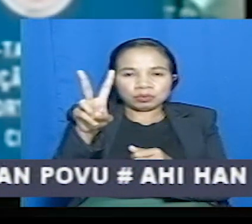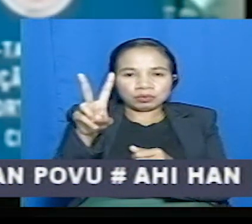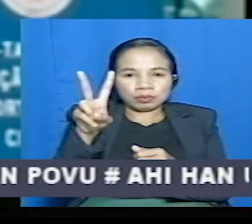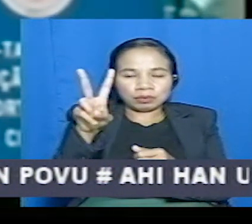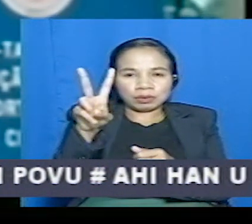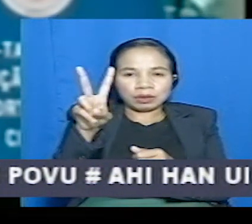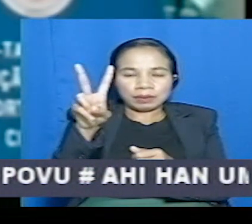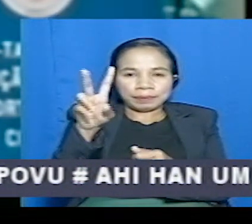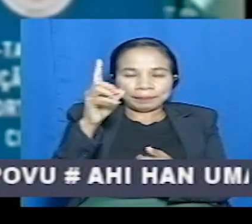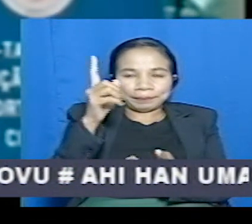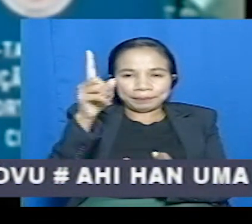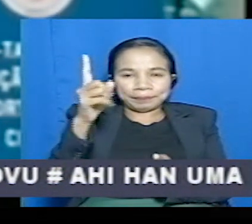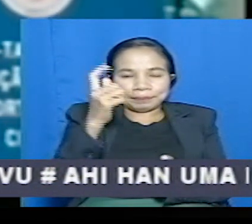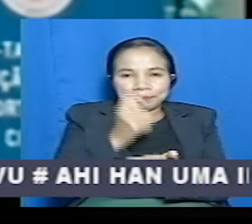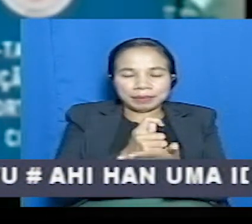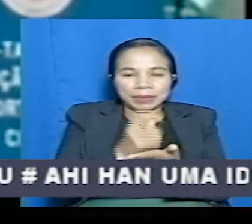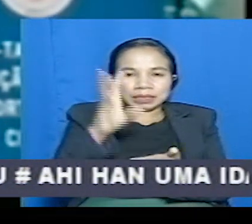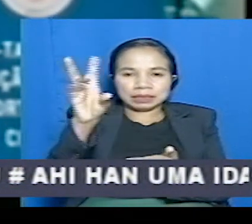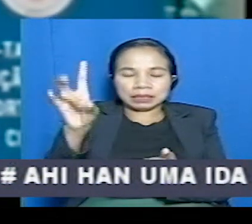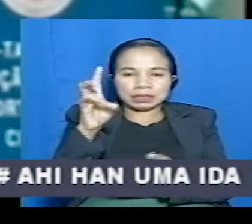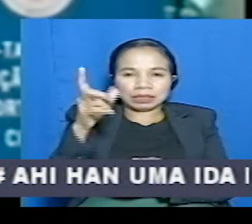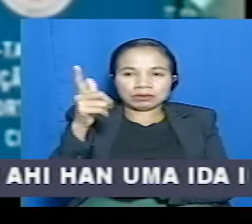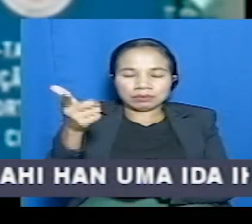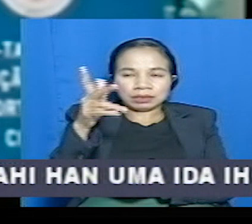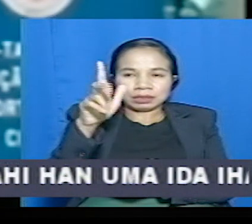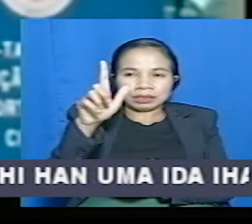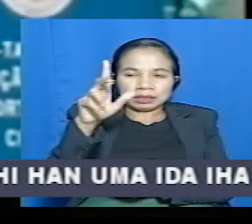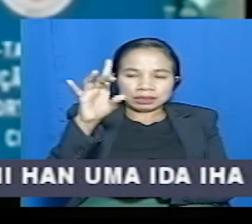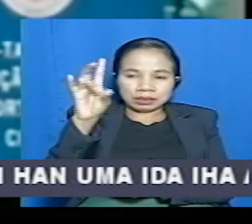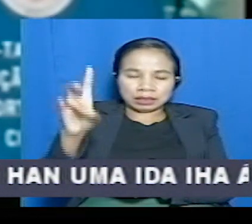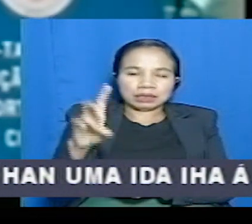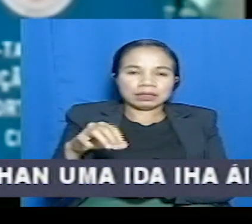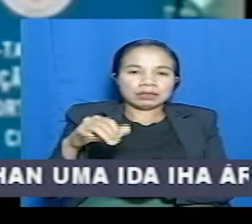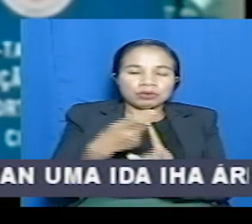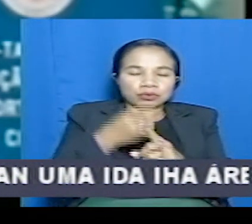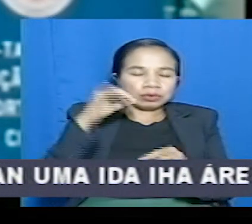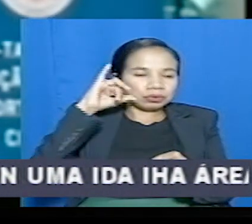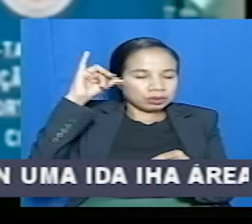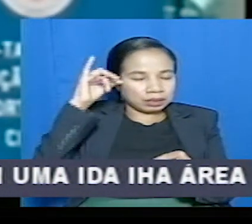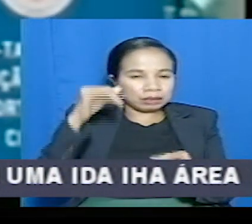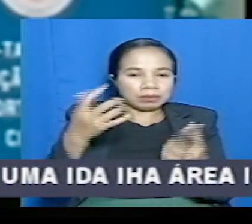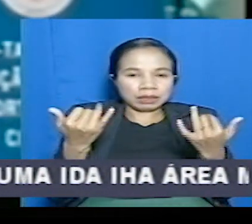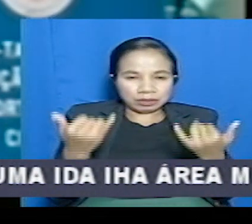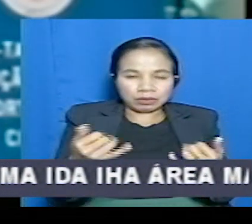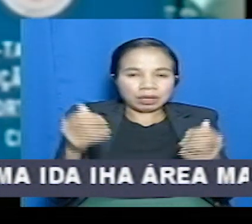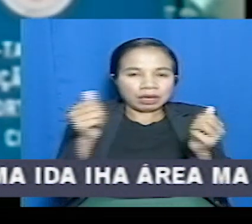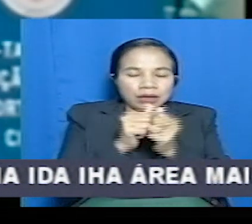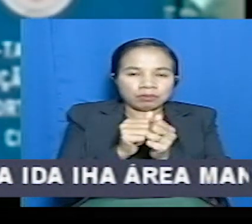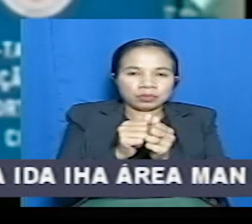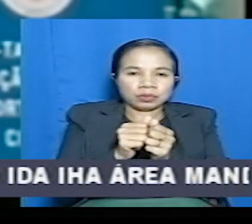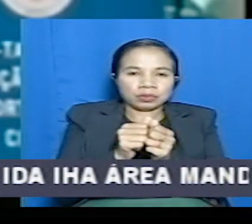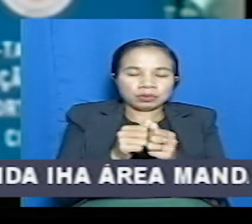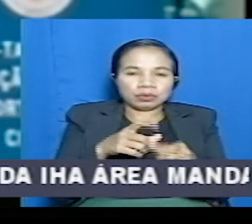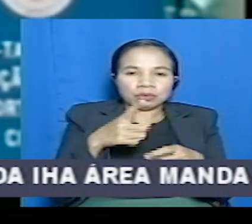Koto 1727. Kusi Horseik, mai hoje, dia 12 de maio, Hamutu Koto